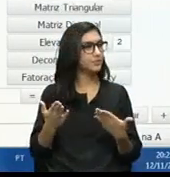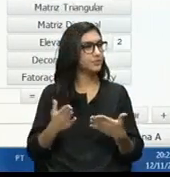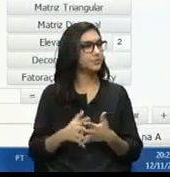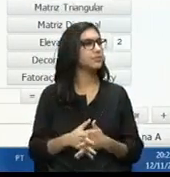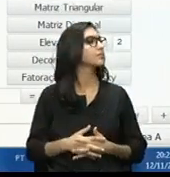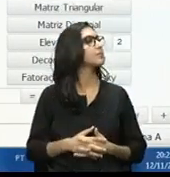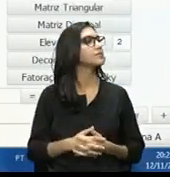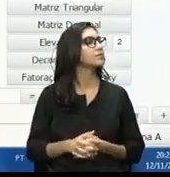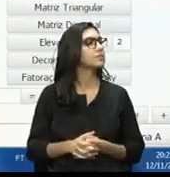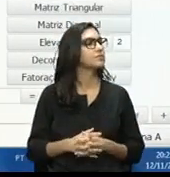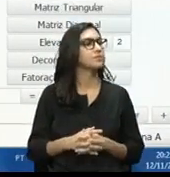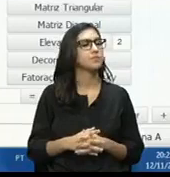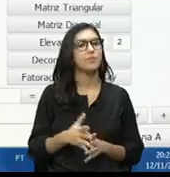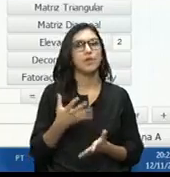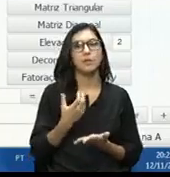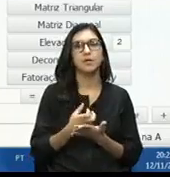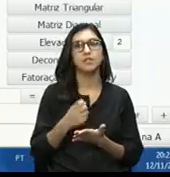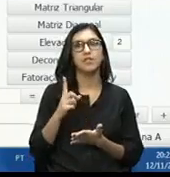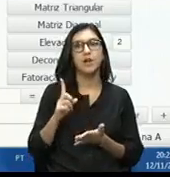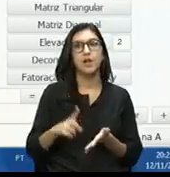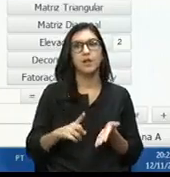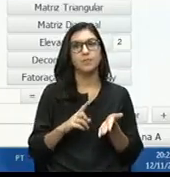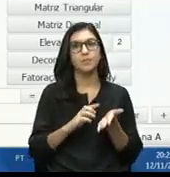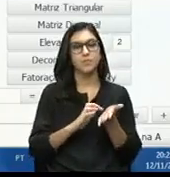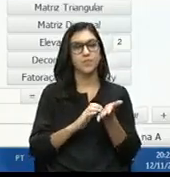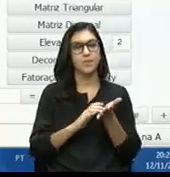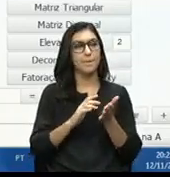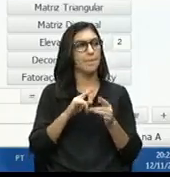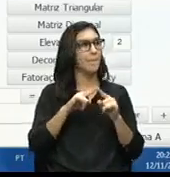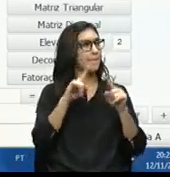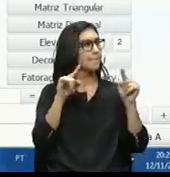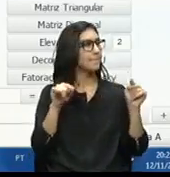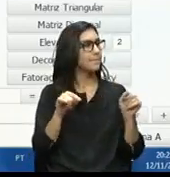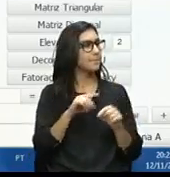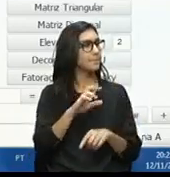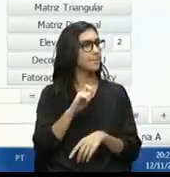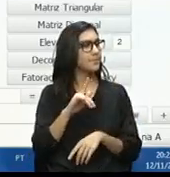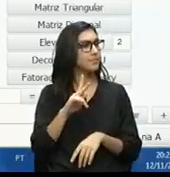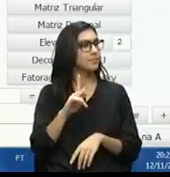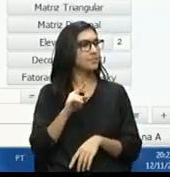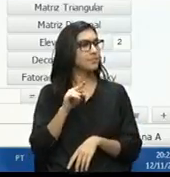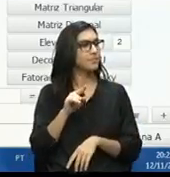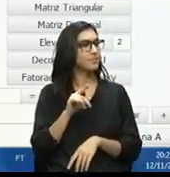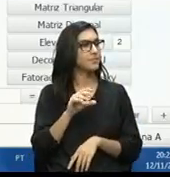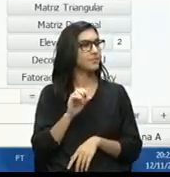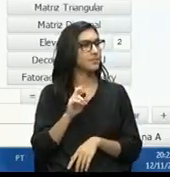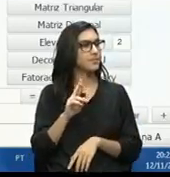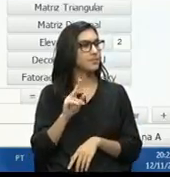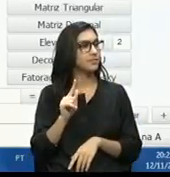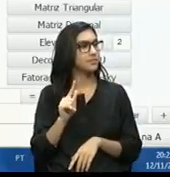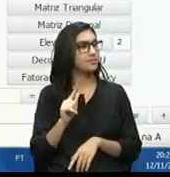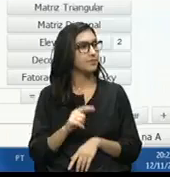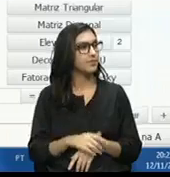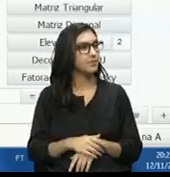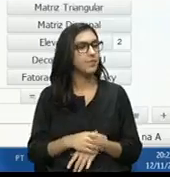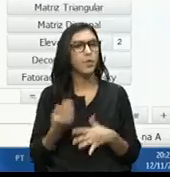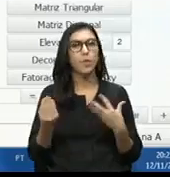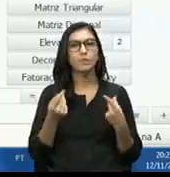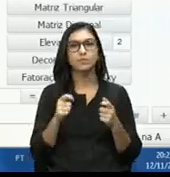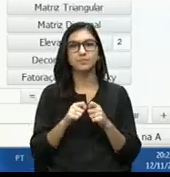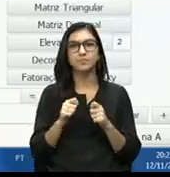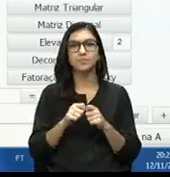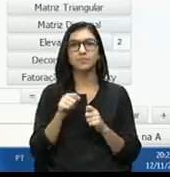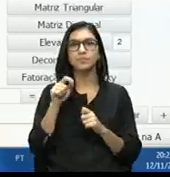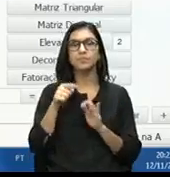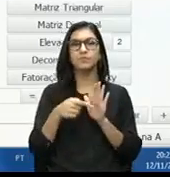esse aplicativo. É o Matriz Calc, tá? .org/pt/. E como funciona? Você